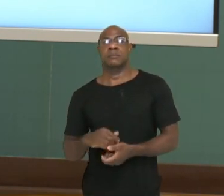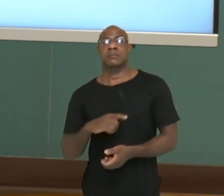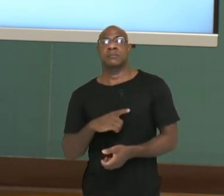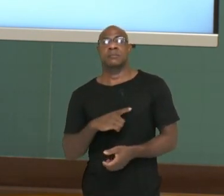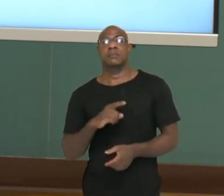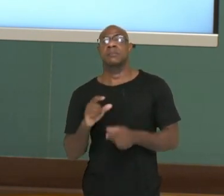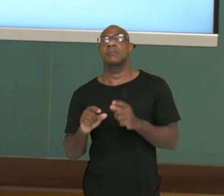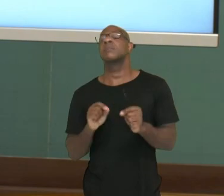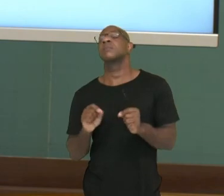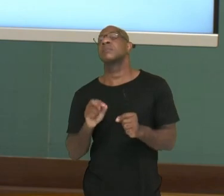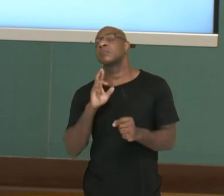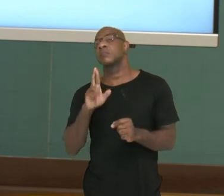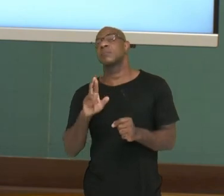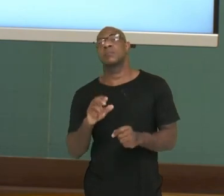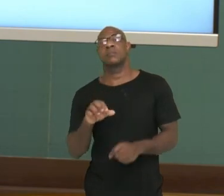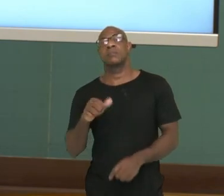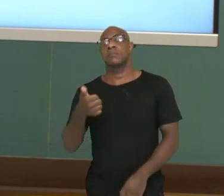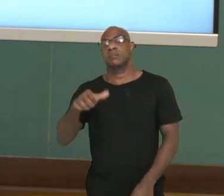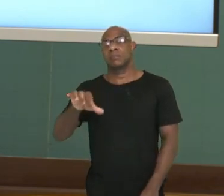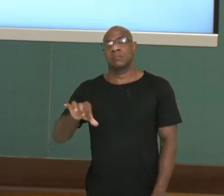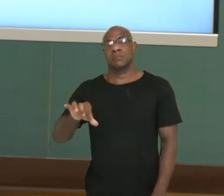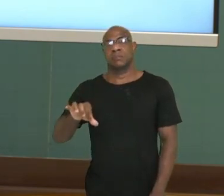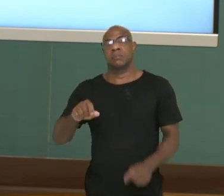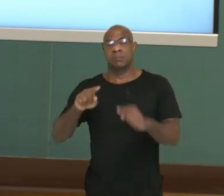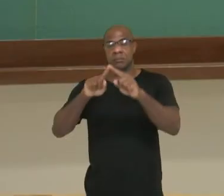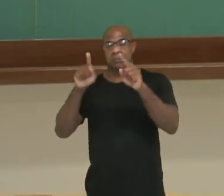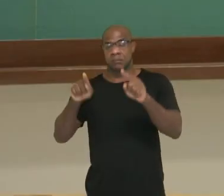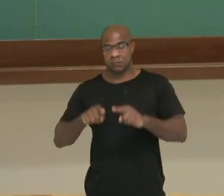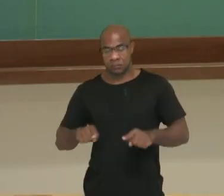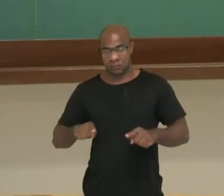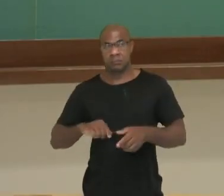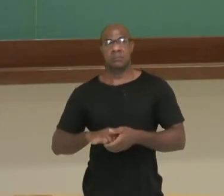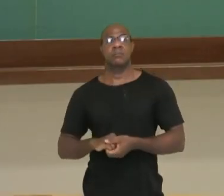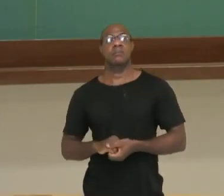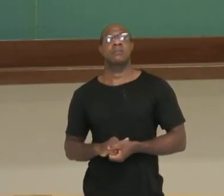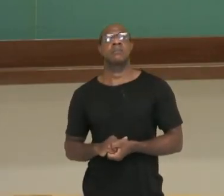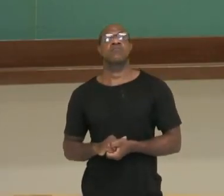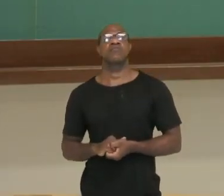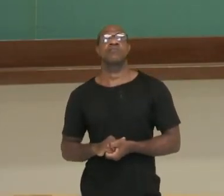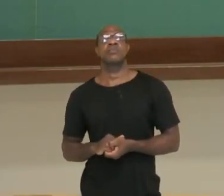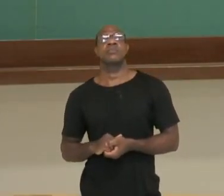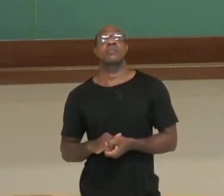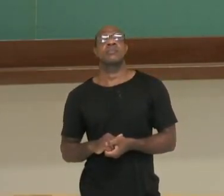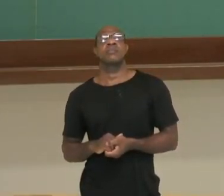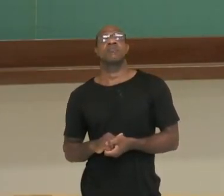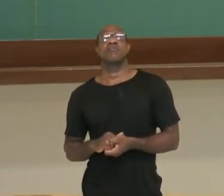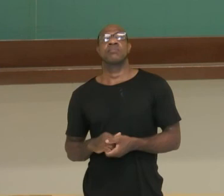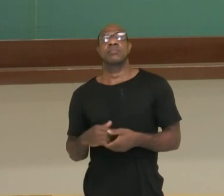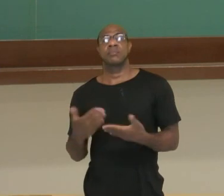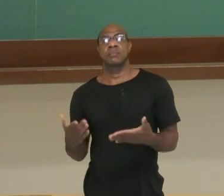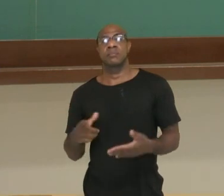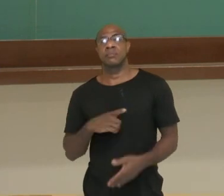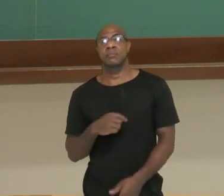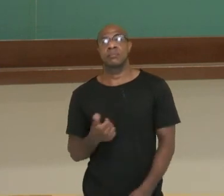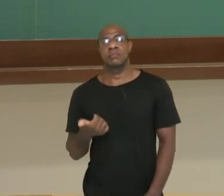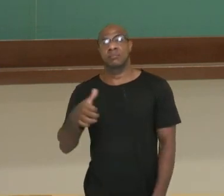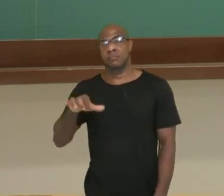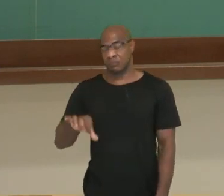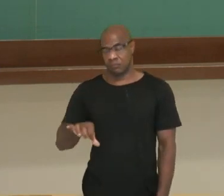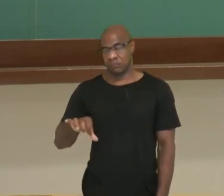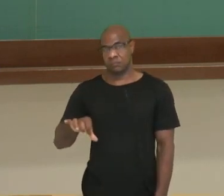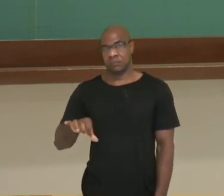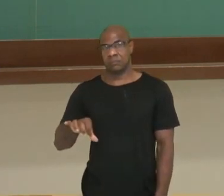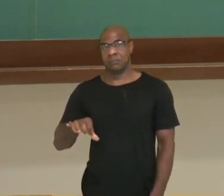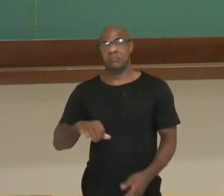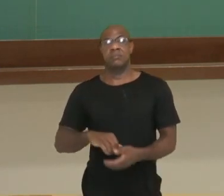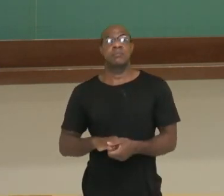por 0,4 vai dar 19 ohms. Então, Rzinho, a soma dos Rzinhos vai dar 19 ohms, não 1,9 como está aqui,